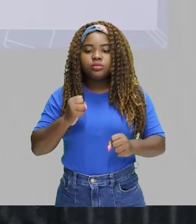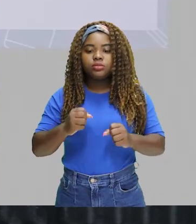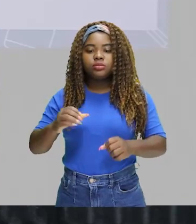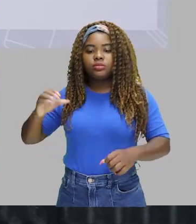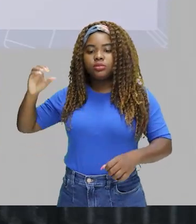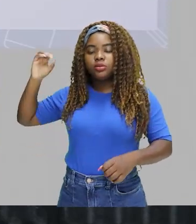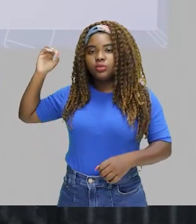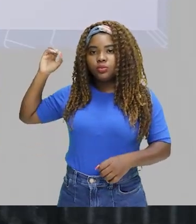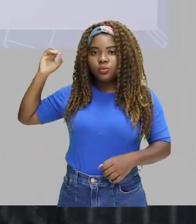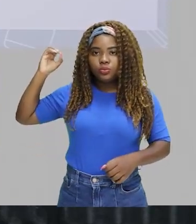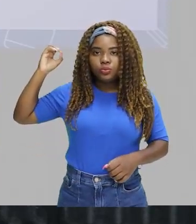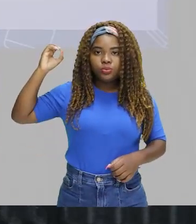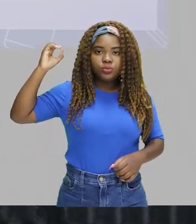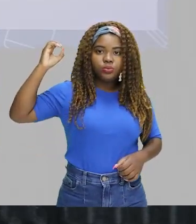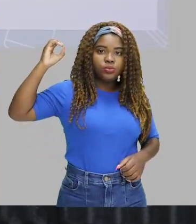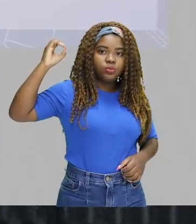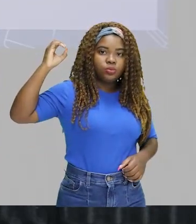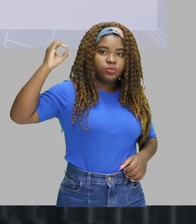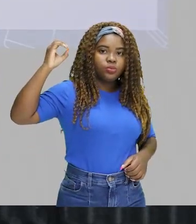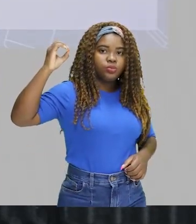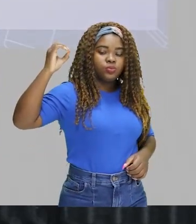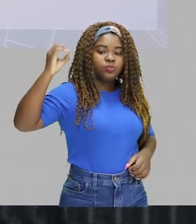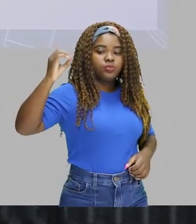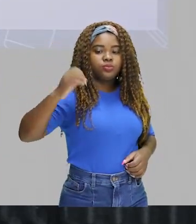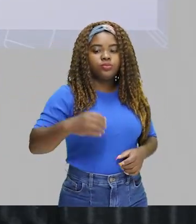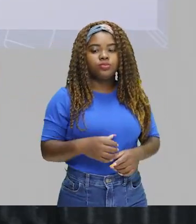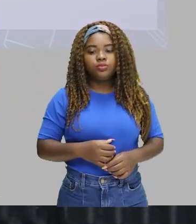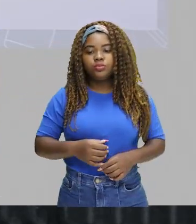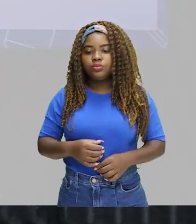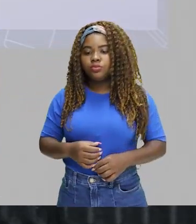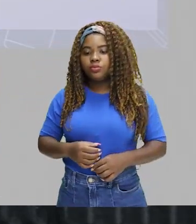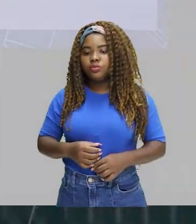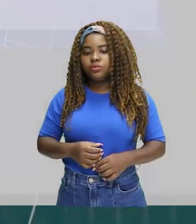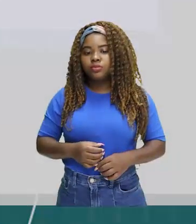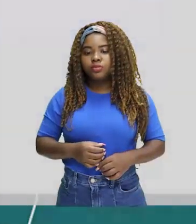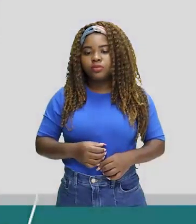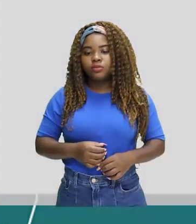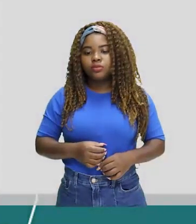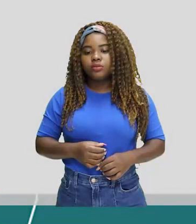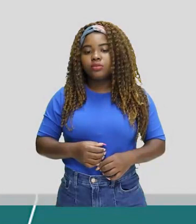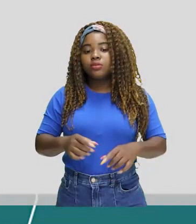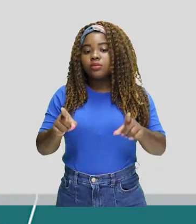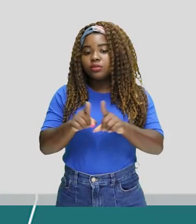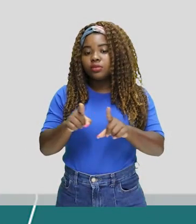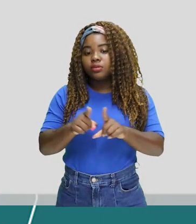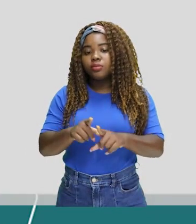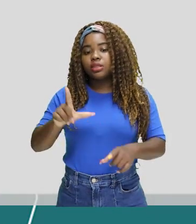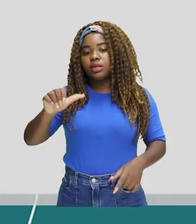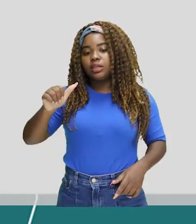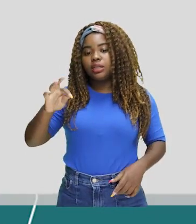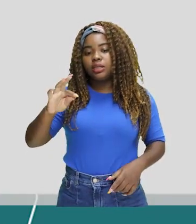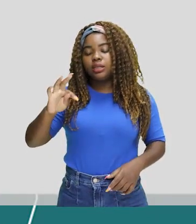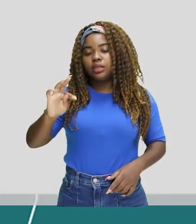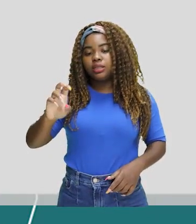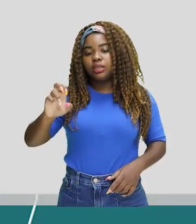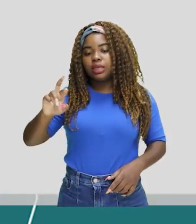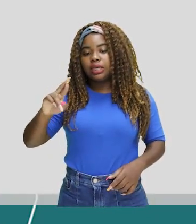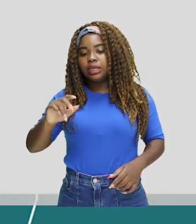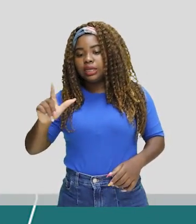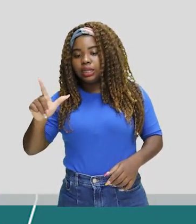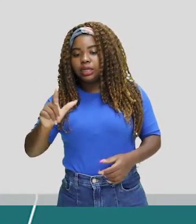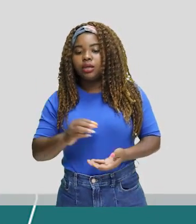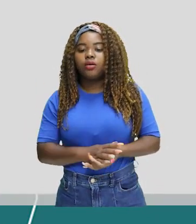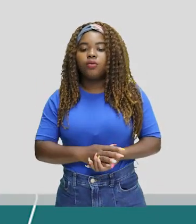ao solo. Ela está fazendo a sua corrida frontal. Aí nós temos a corrida lateral, que é quando o